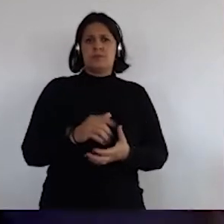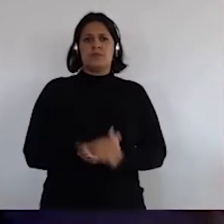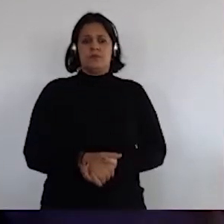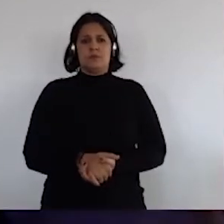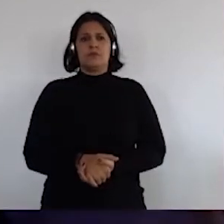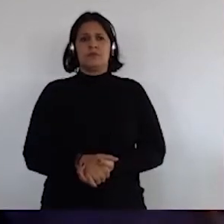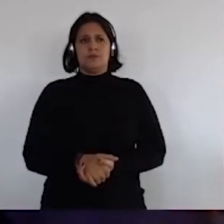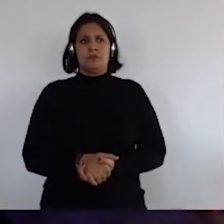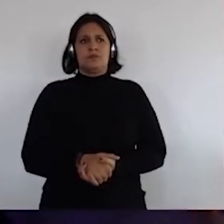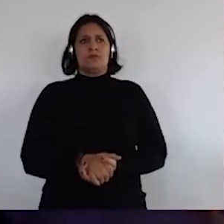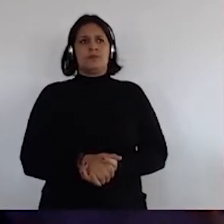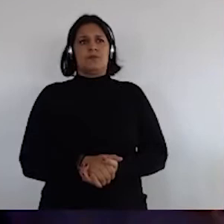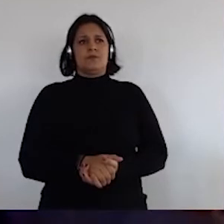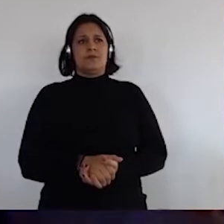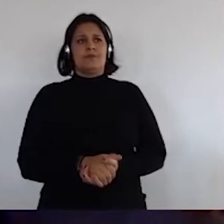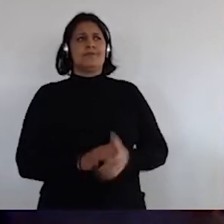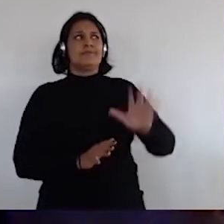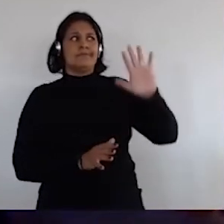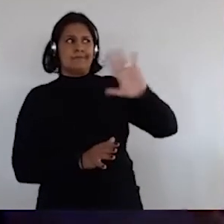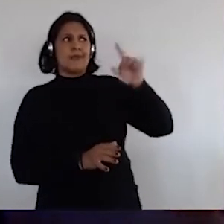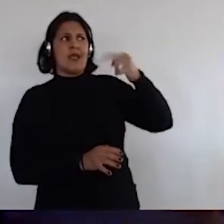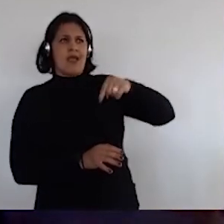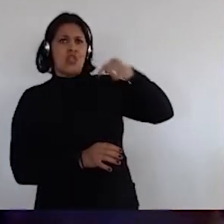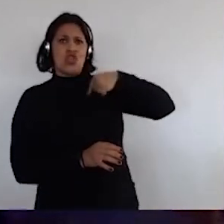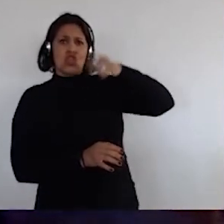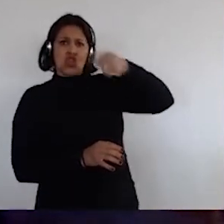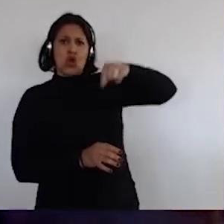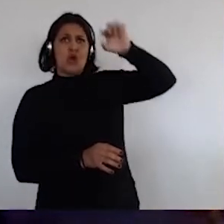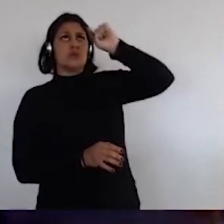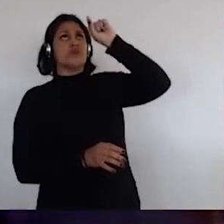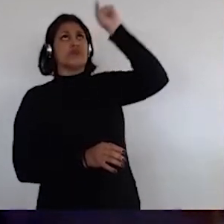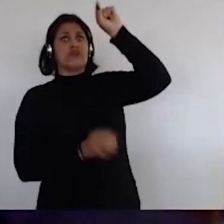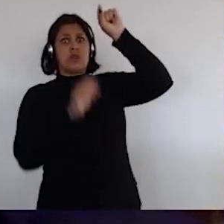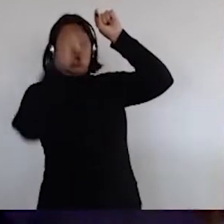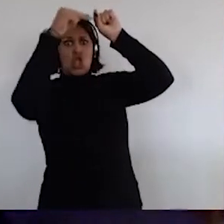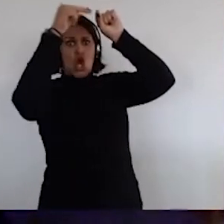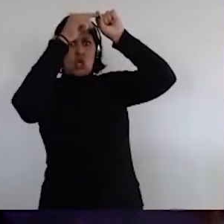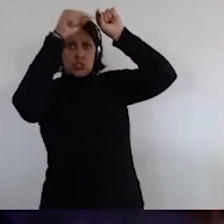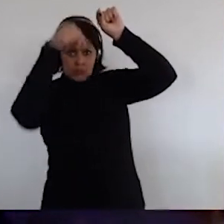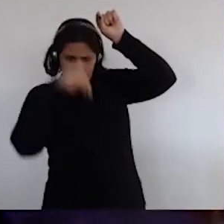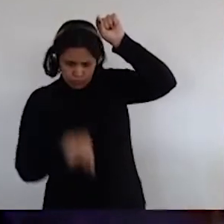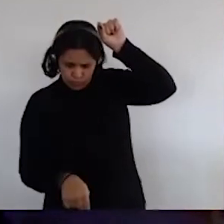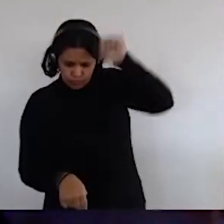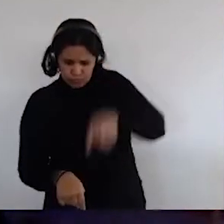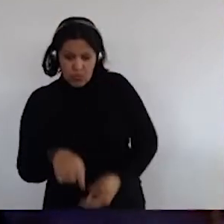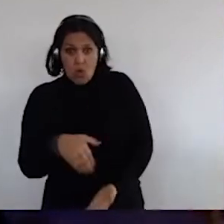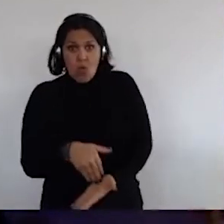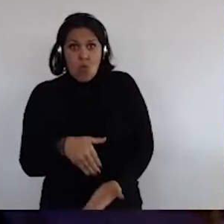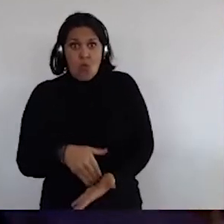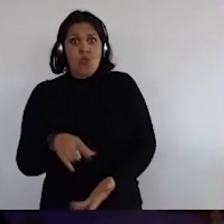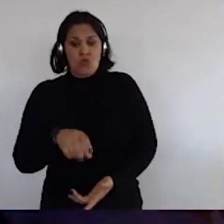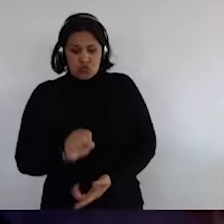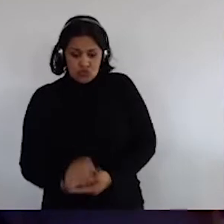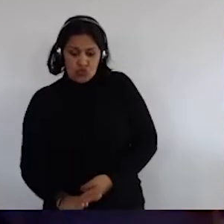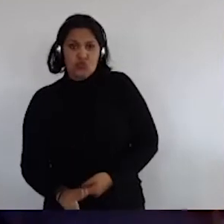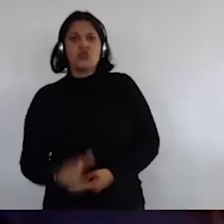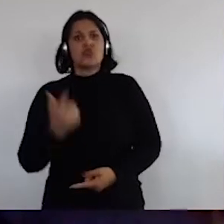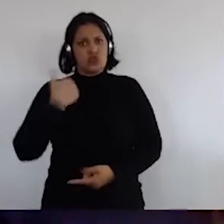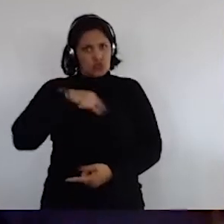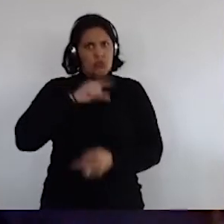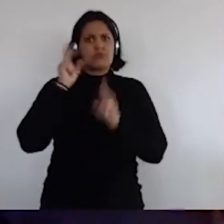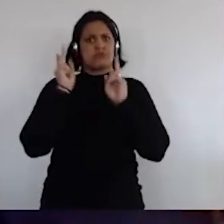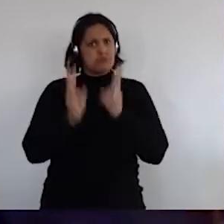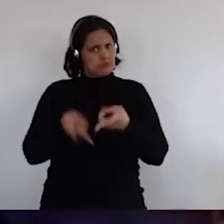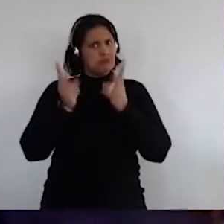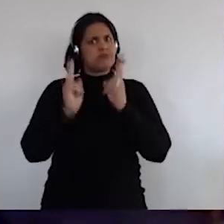caravanas... Fomos do Oiapoque ao Chuí, ou do Caburaí ao Chuí, passando por diversas comarcas do interior do nosso estado,